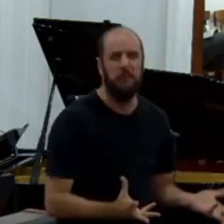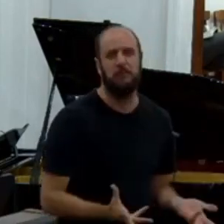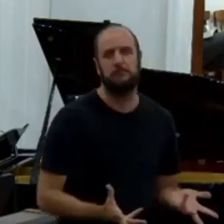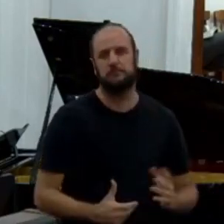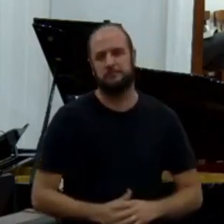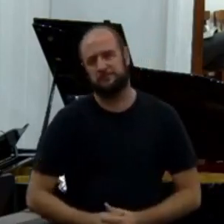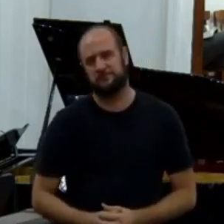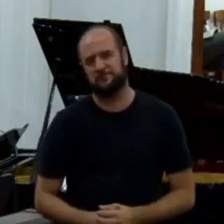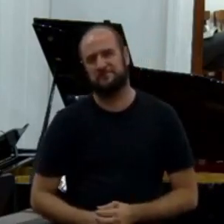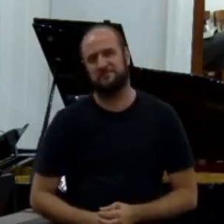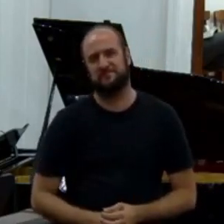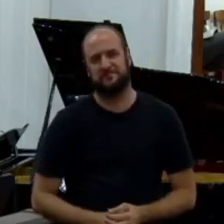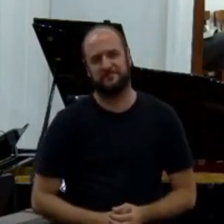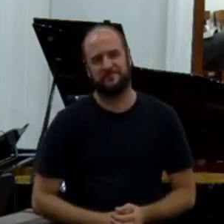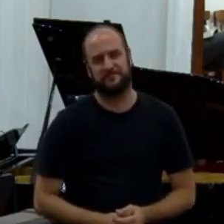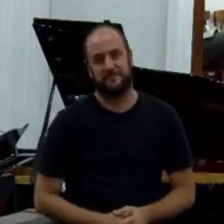palavra.